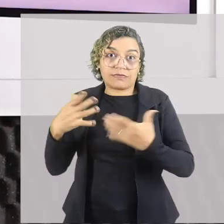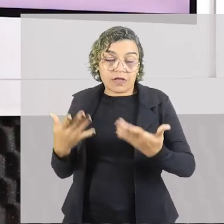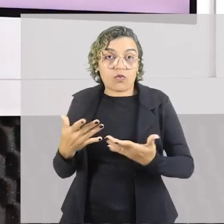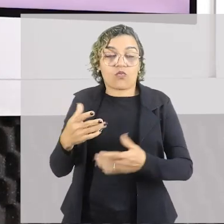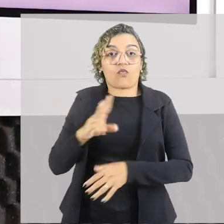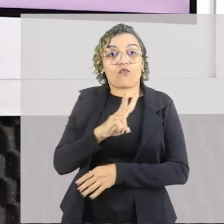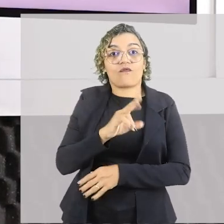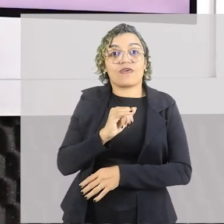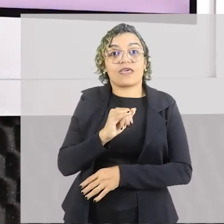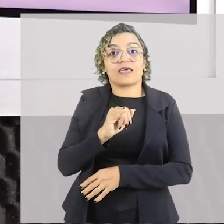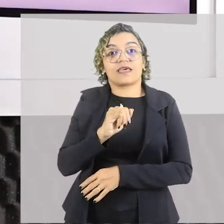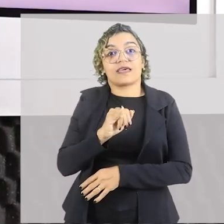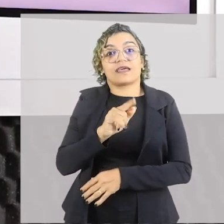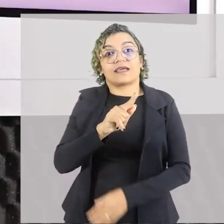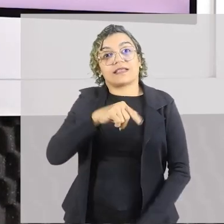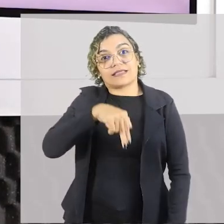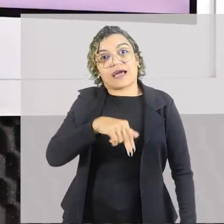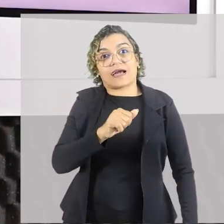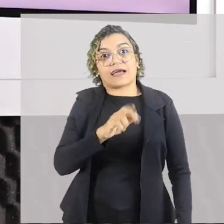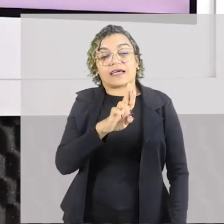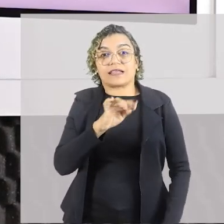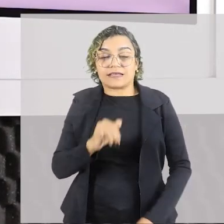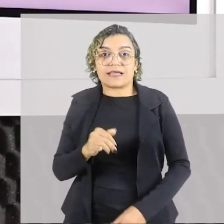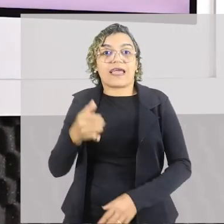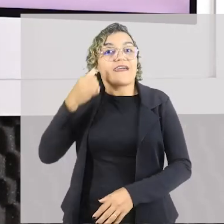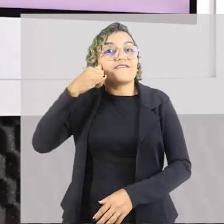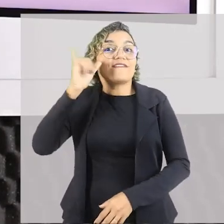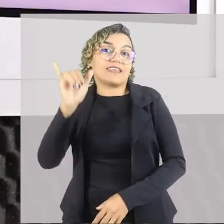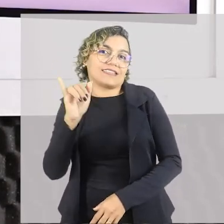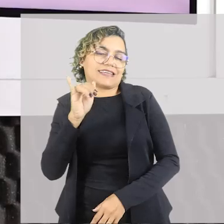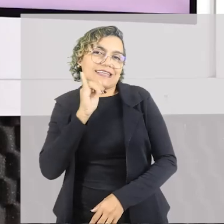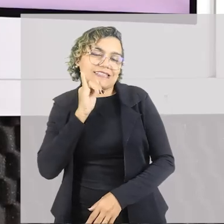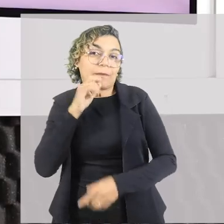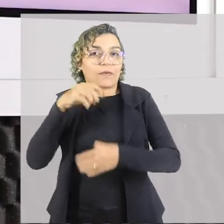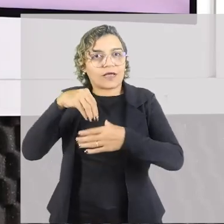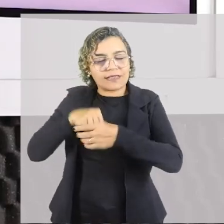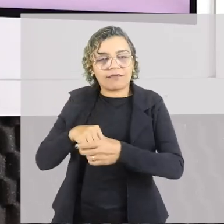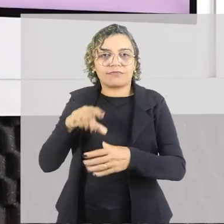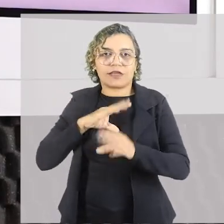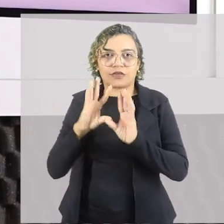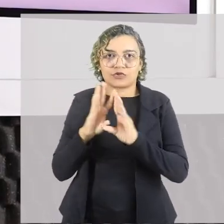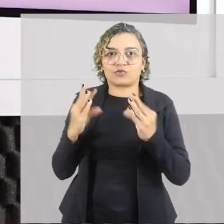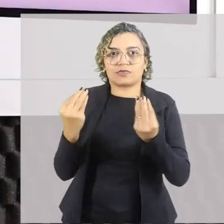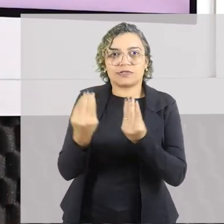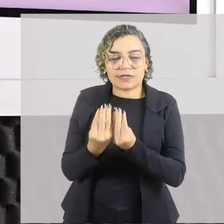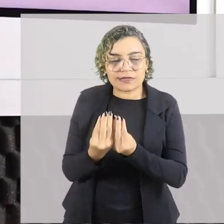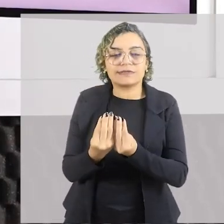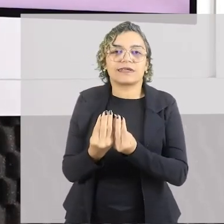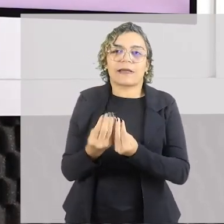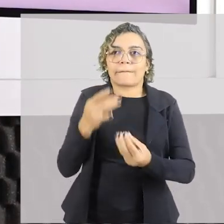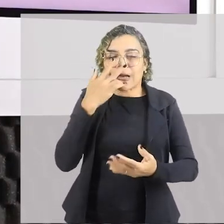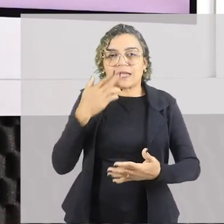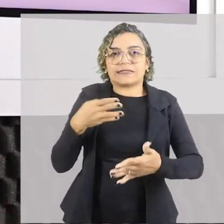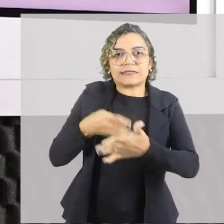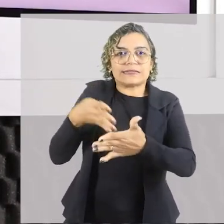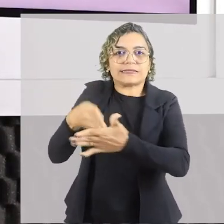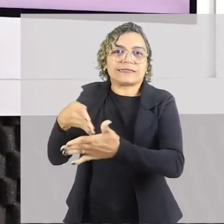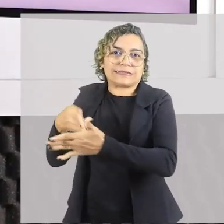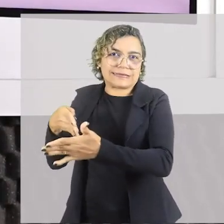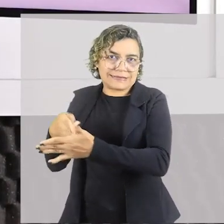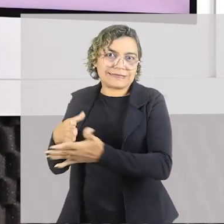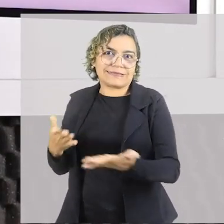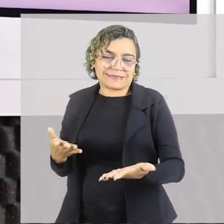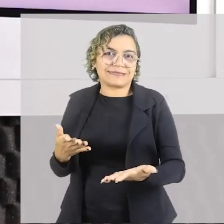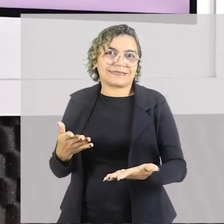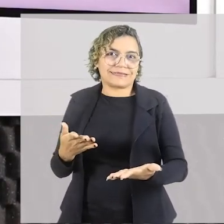seu professor, que na verdade você tem a formação de uma substância que impede o restante do processo de oxidação